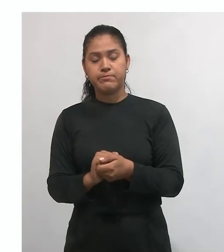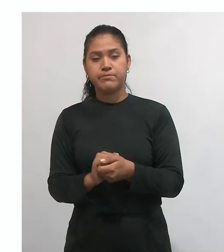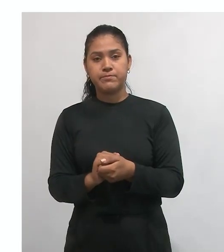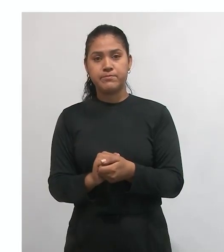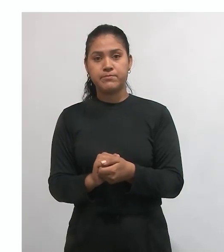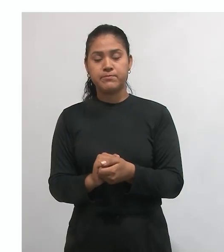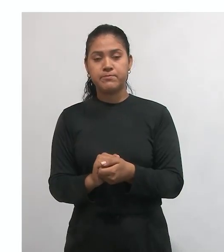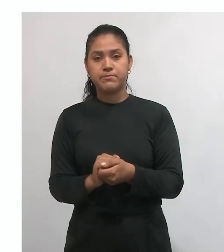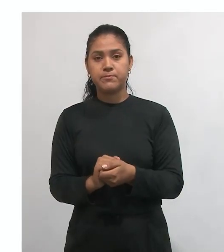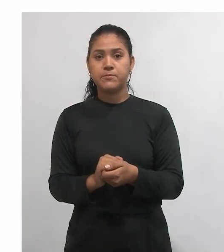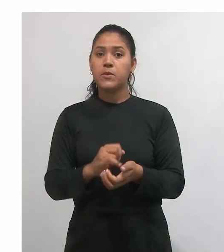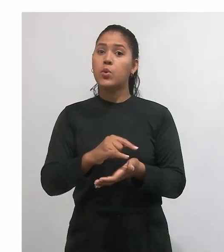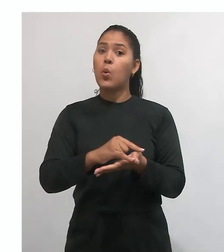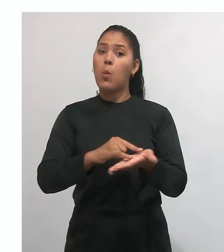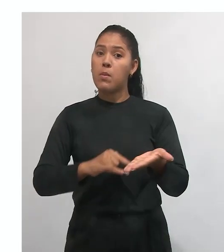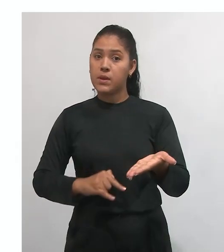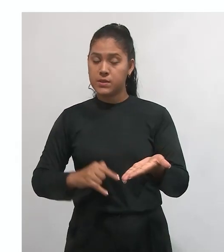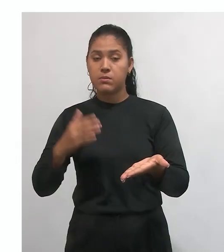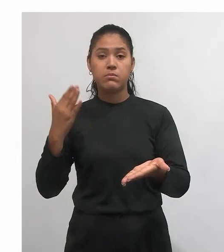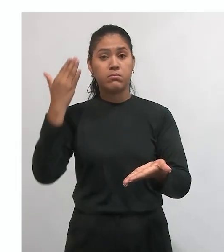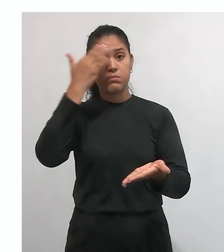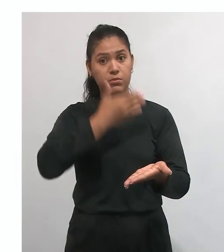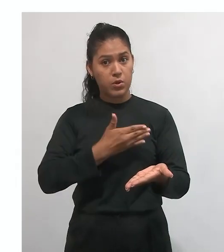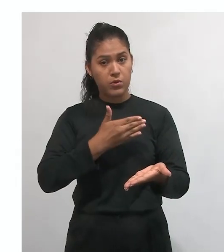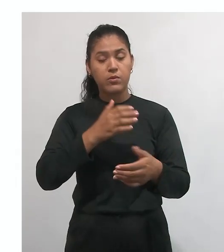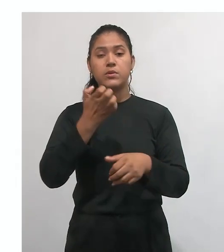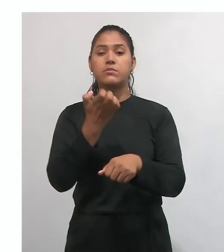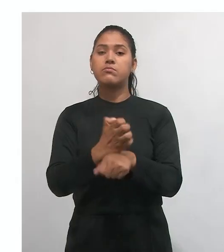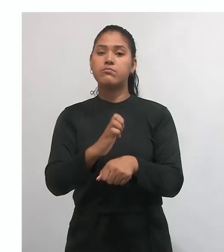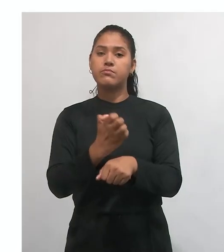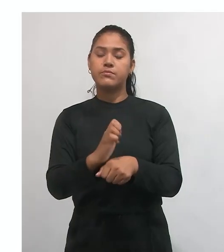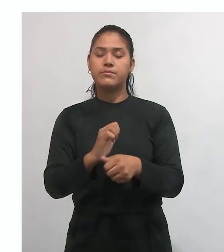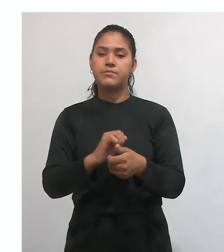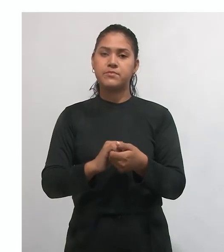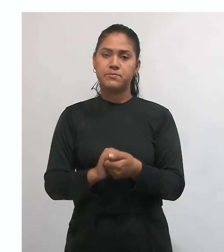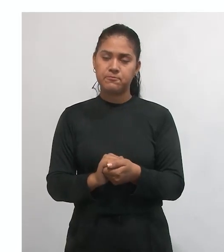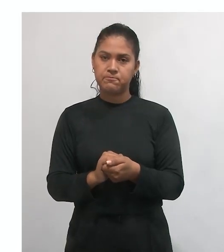de vocês são feitas por documentos. Então, nós